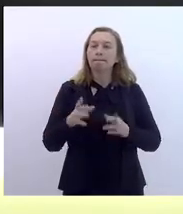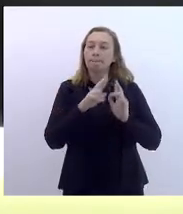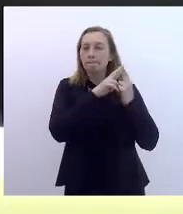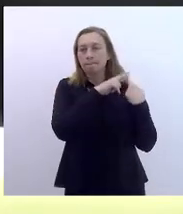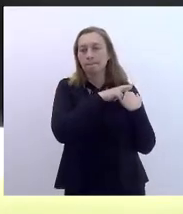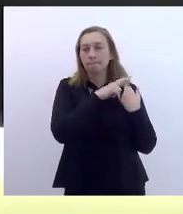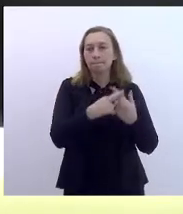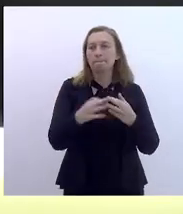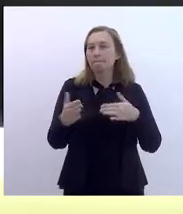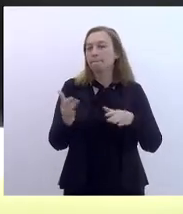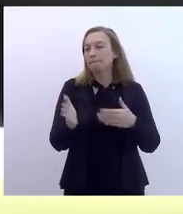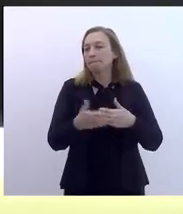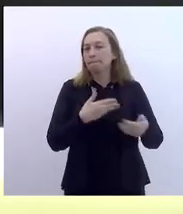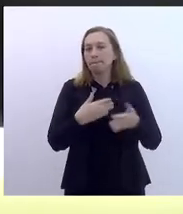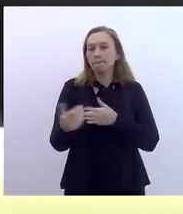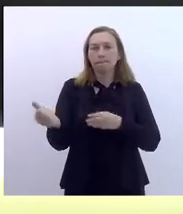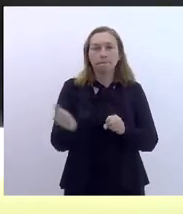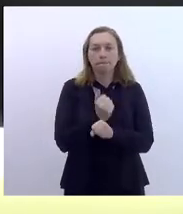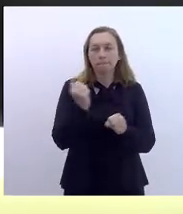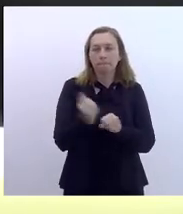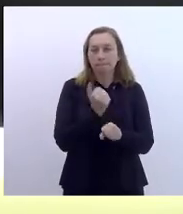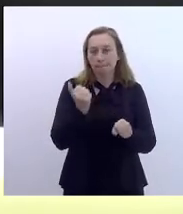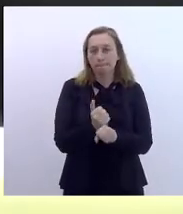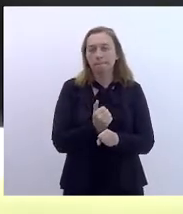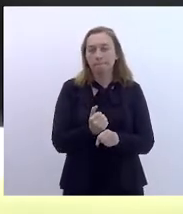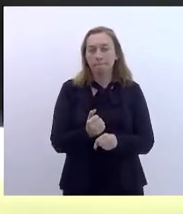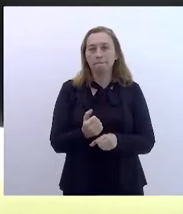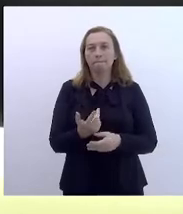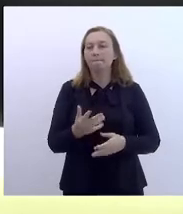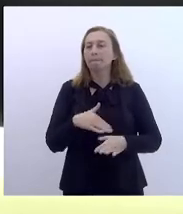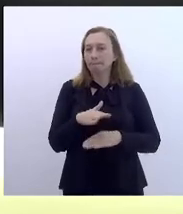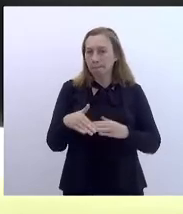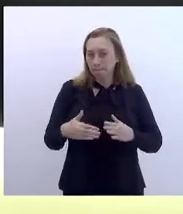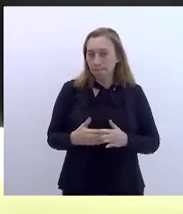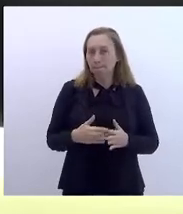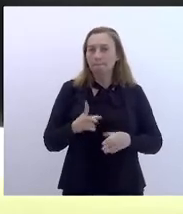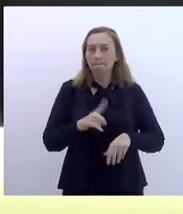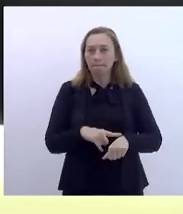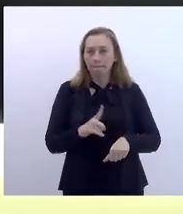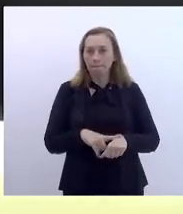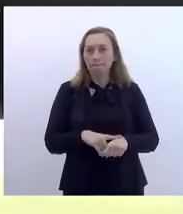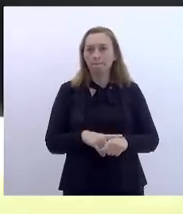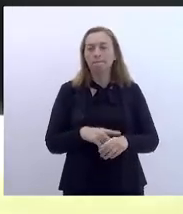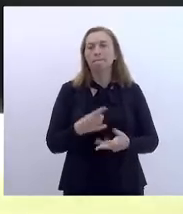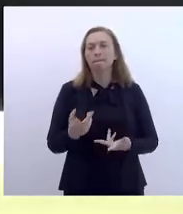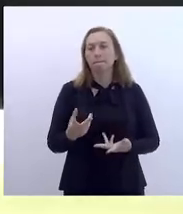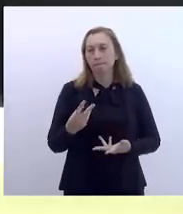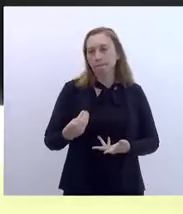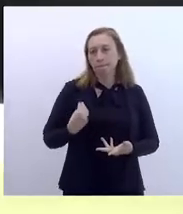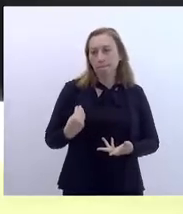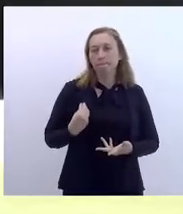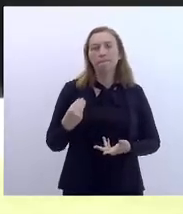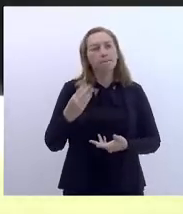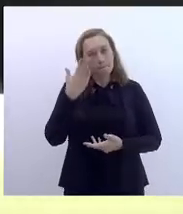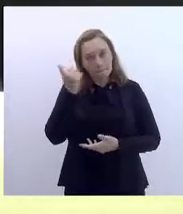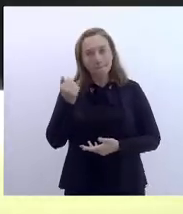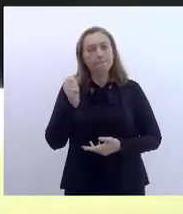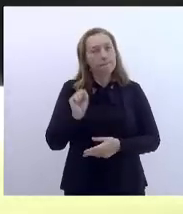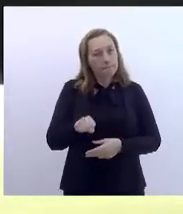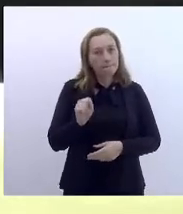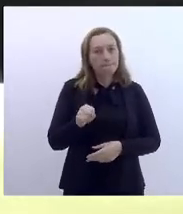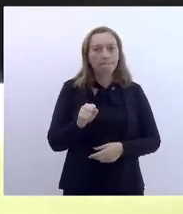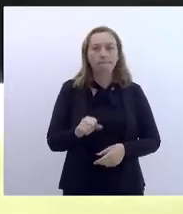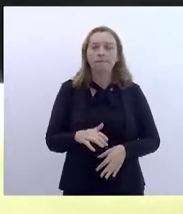por qualquer obra todos os programas de intervenção que a gente já viveu em favelas todo mundo sabe